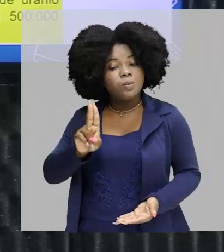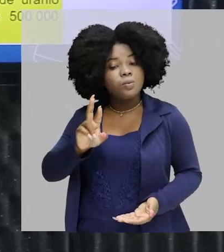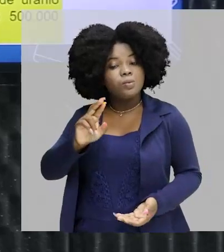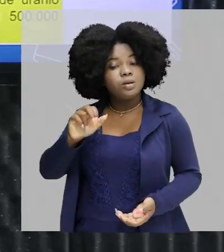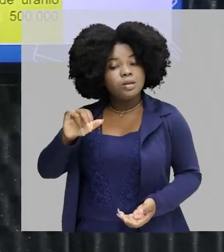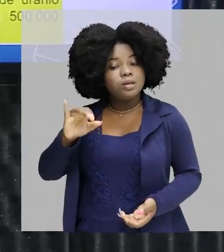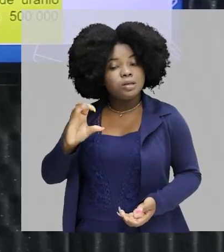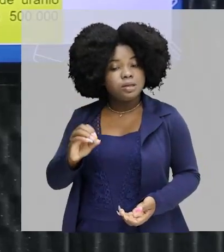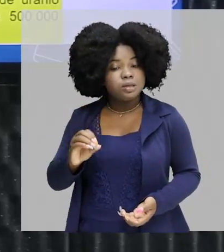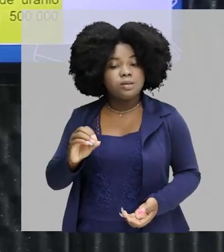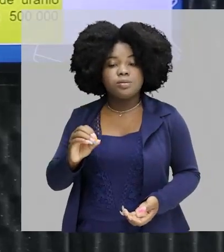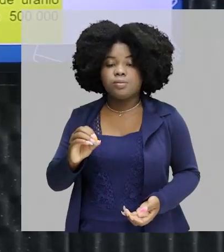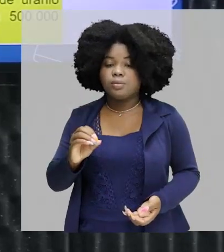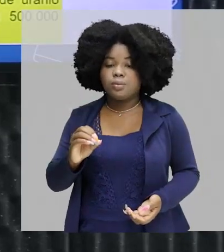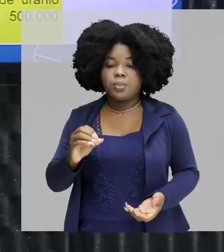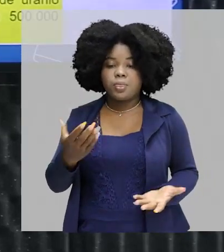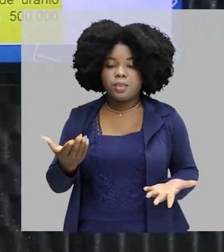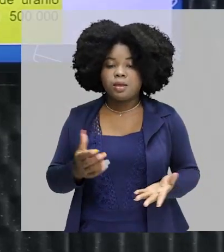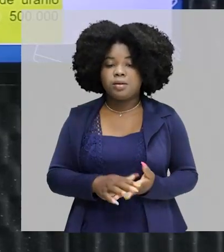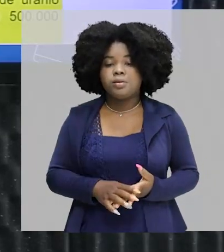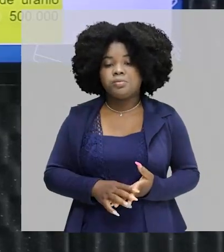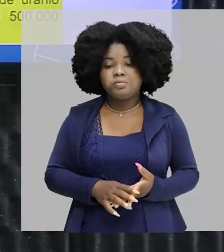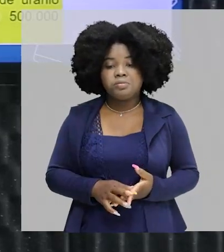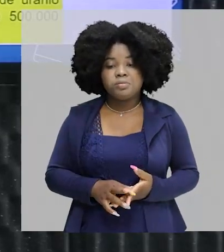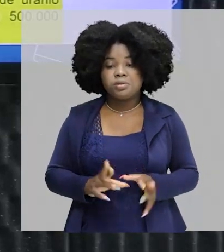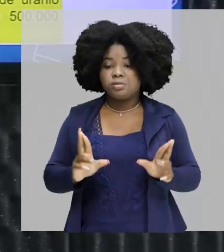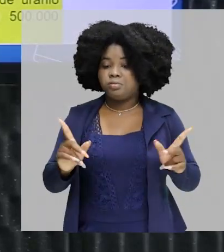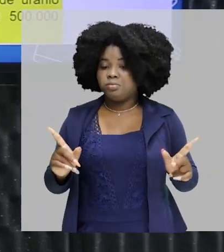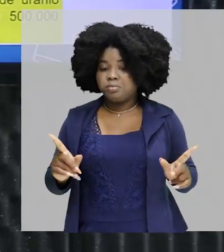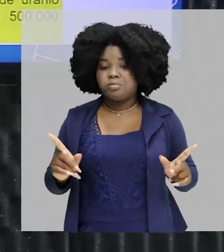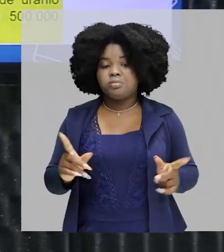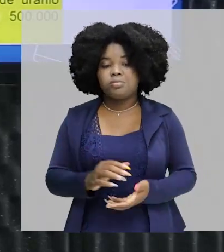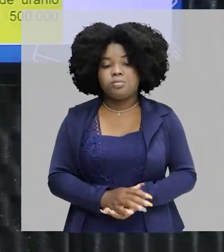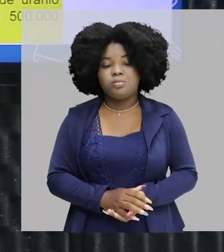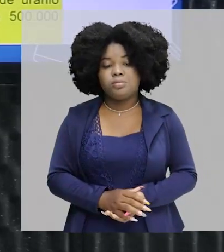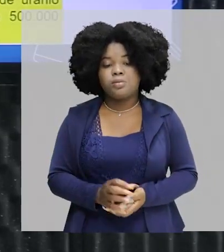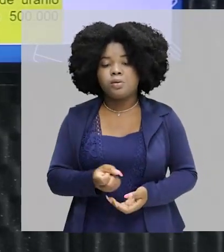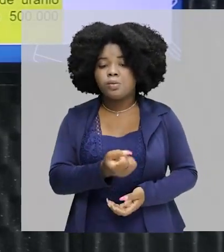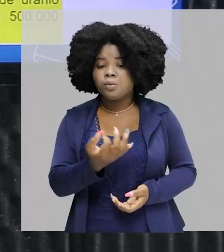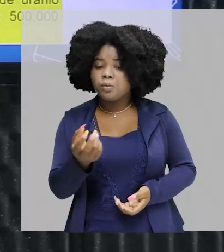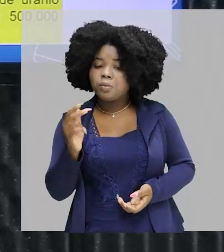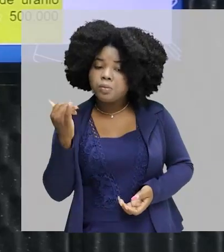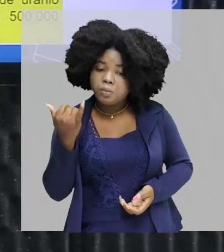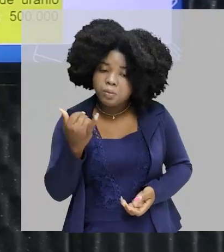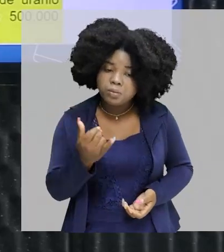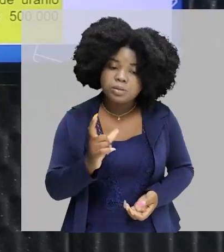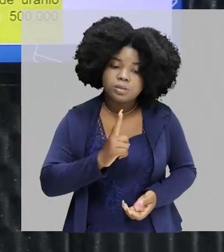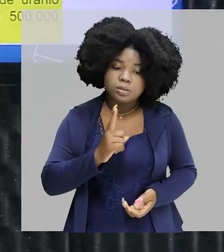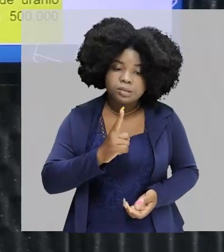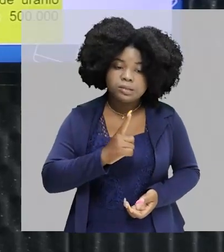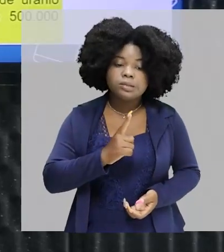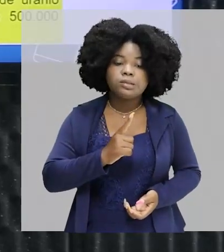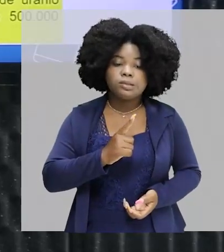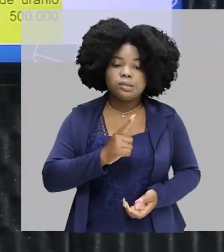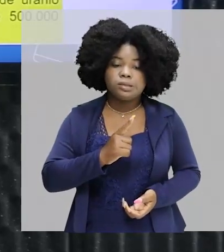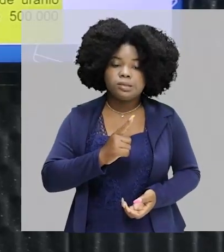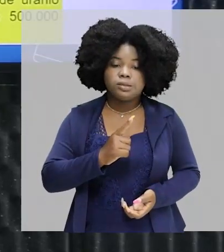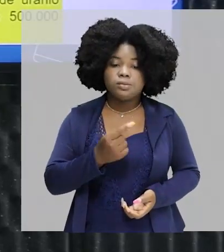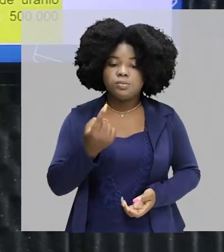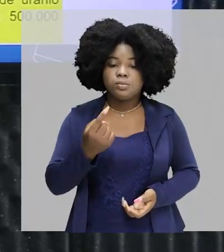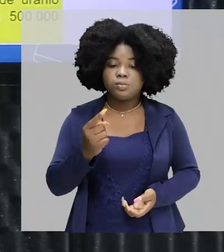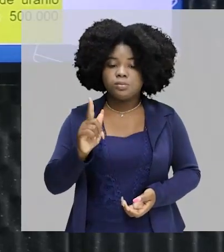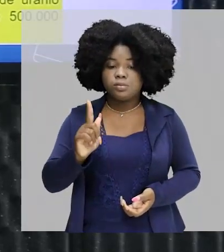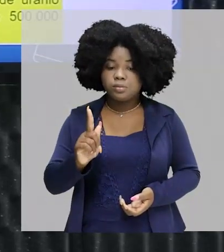é desproporcional. É desproporcional. Quanto de energia pode ser obtido a partir de 1 grama de